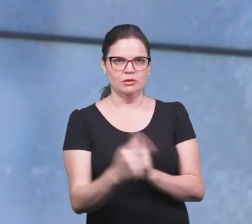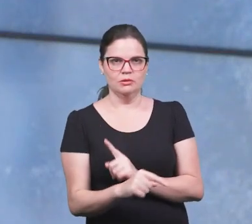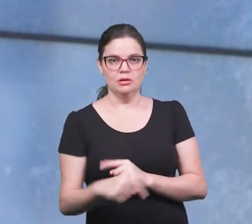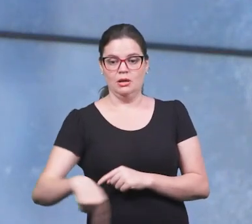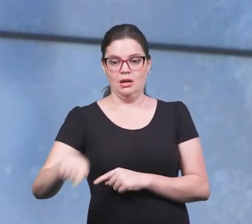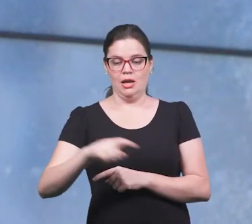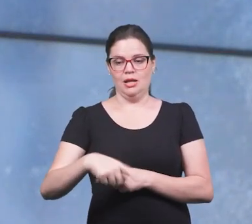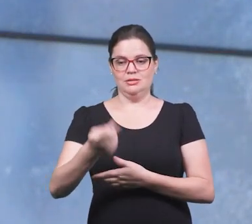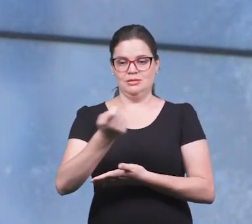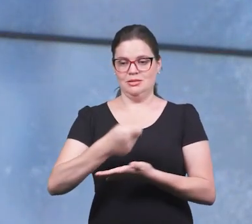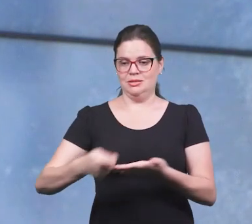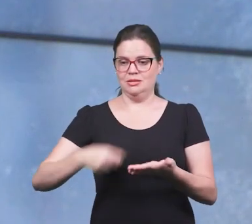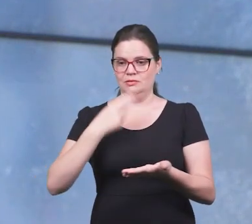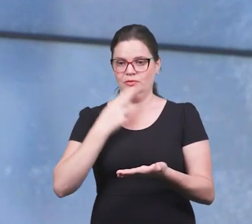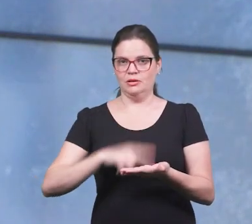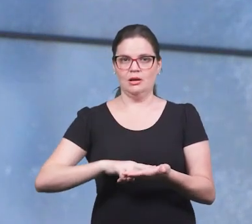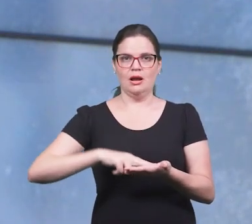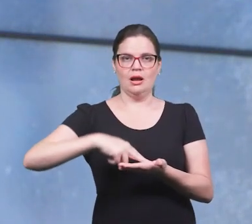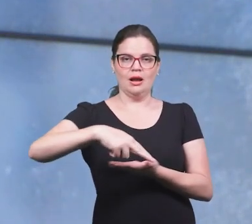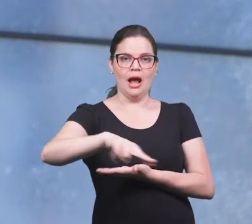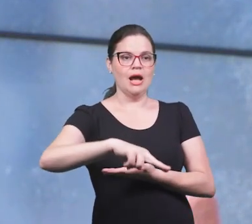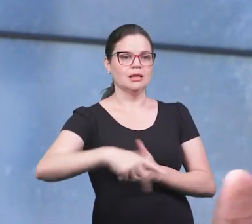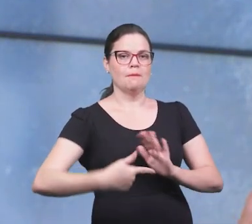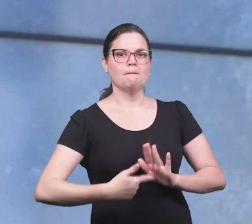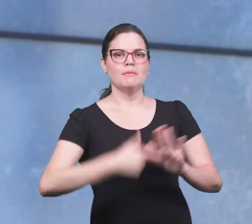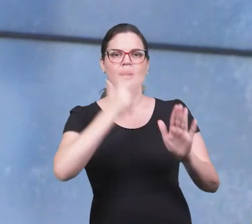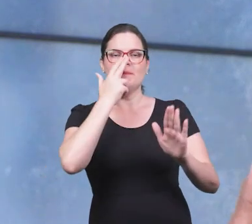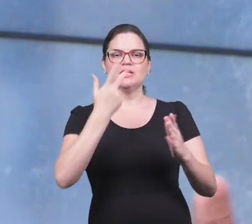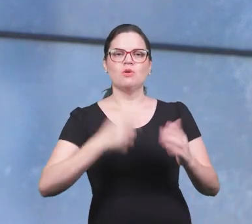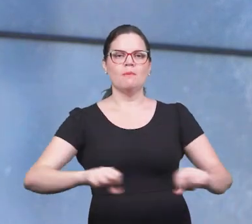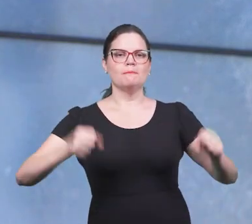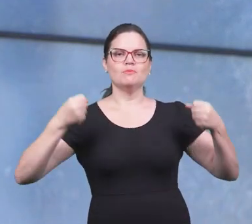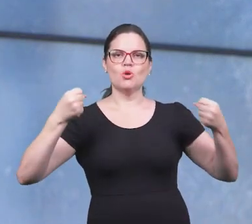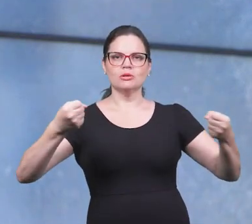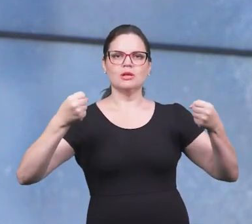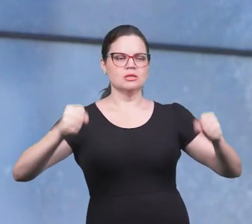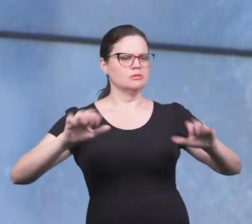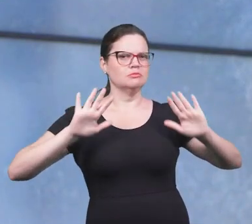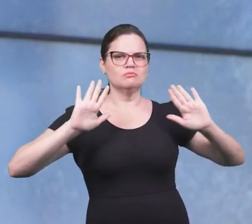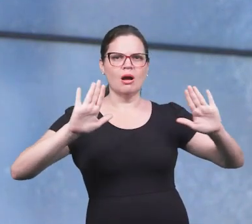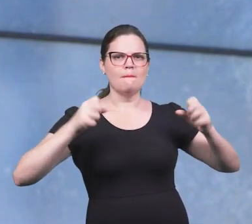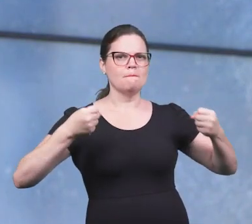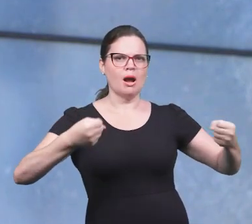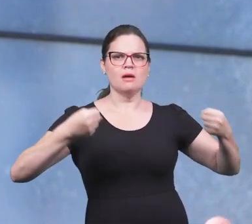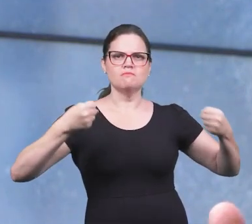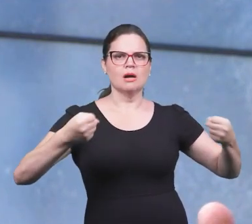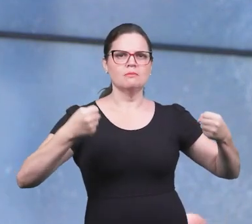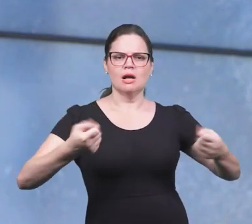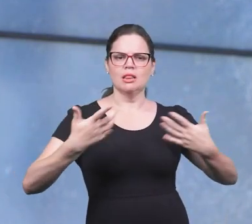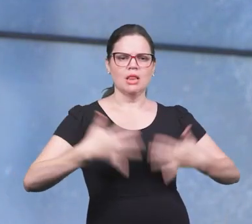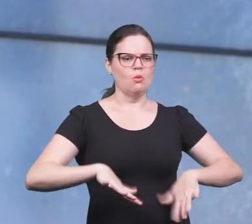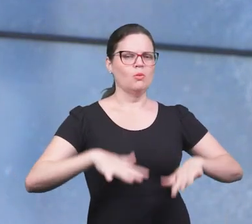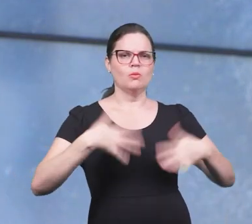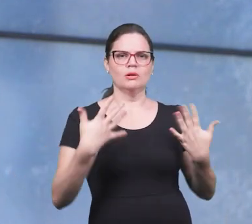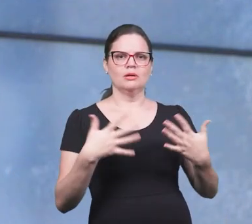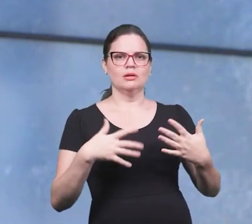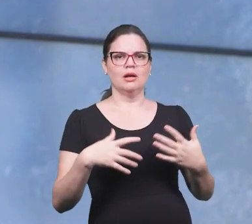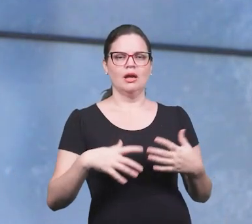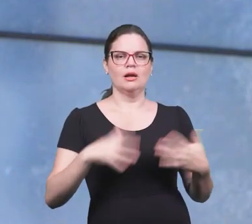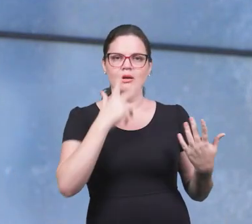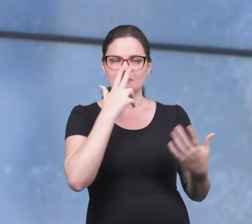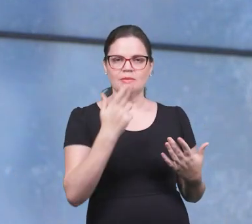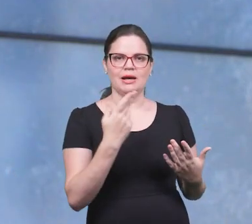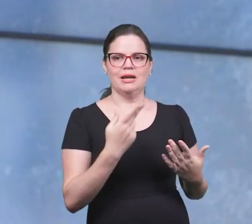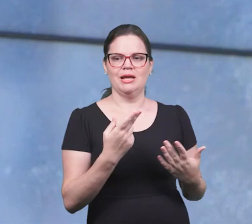carta protestando contra as perseguições, contra a intolerância religiosa que